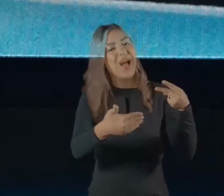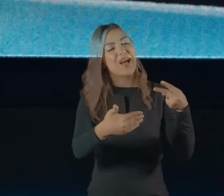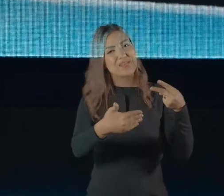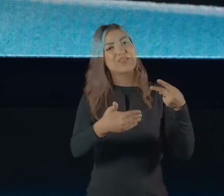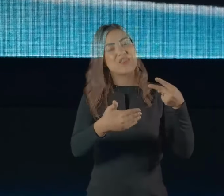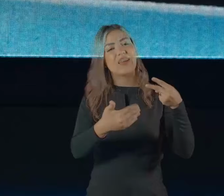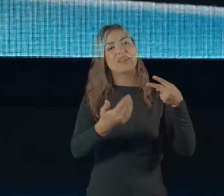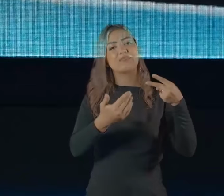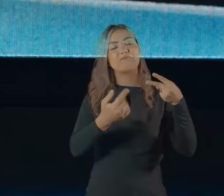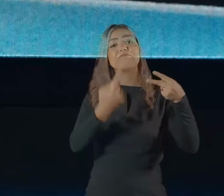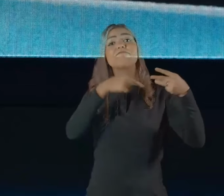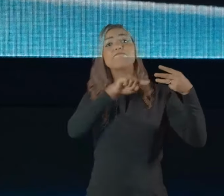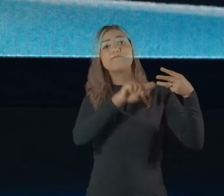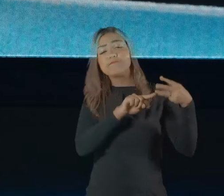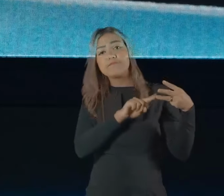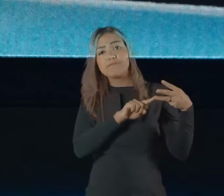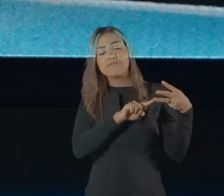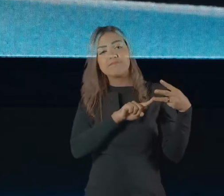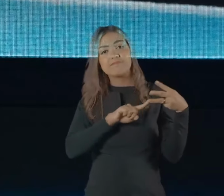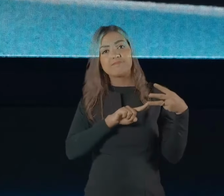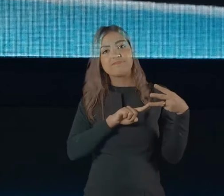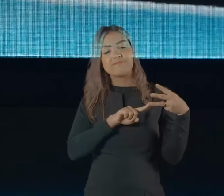coragem. Seu chamado requer?